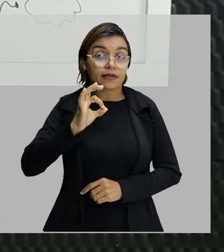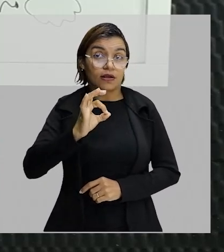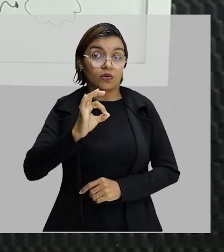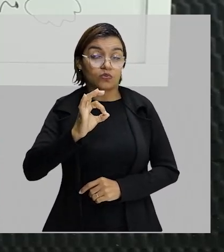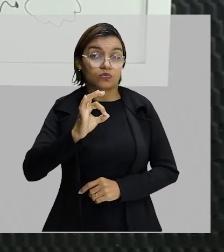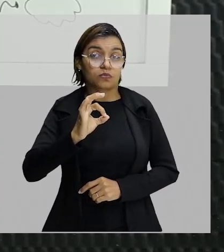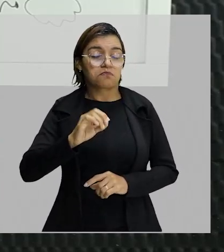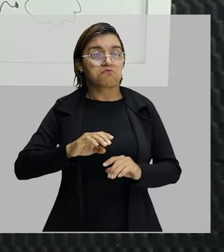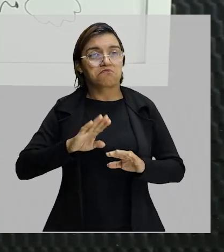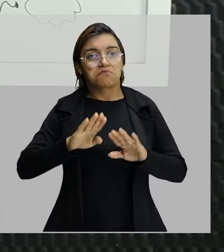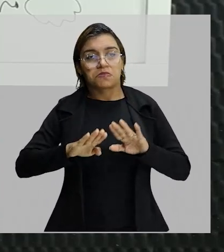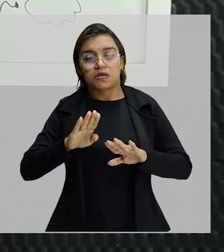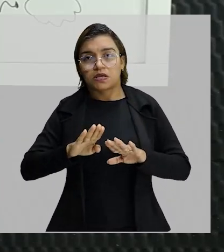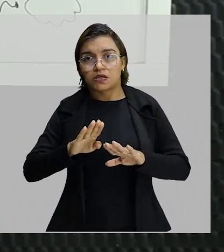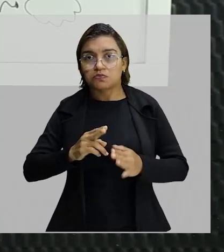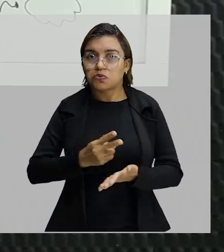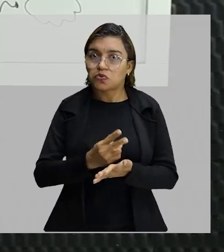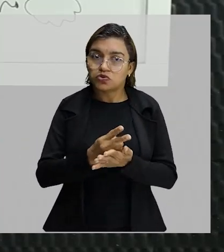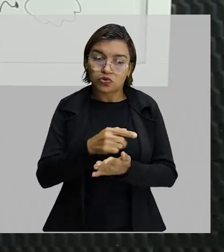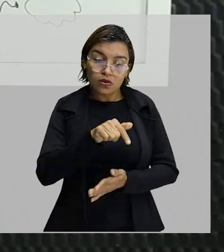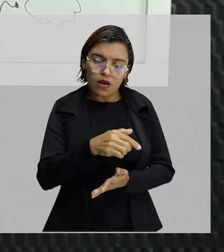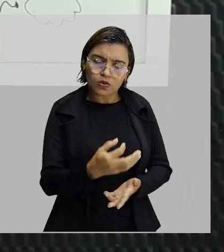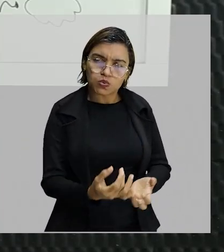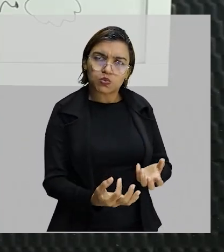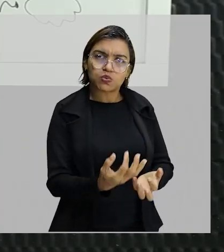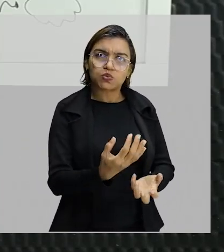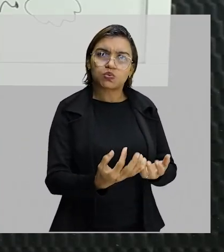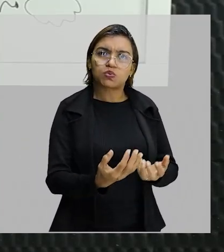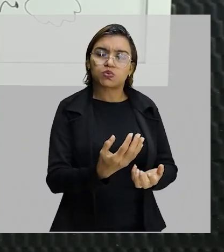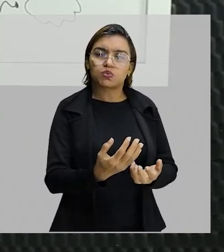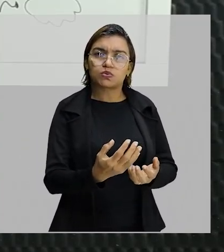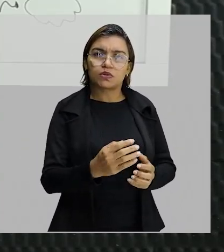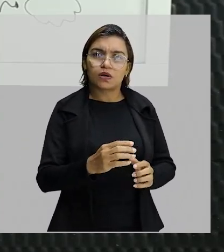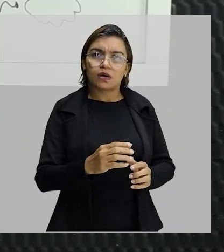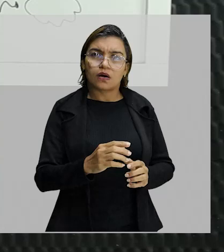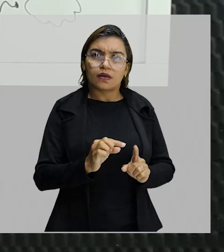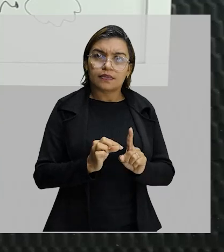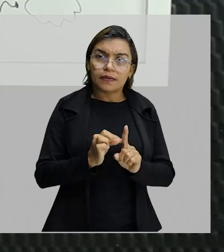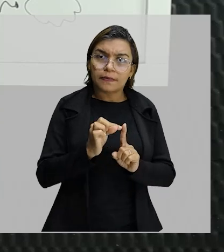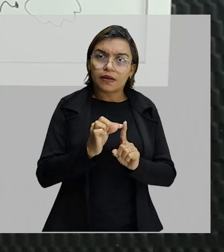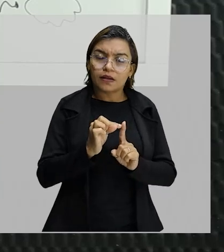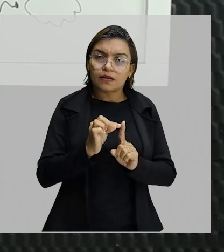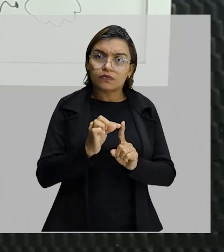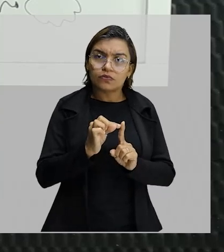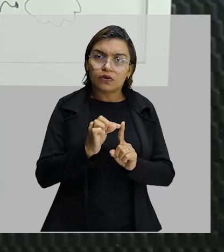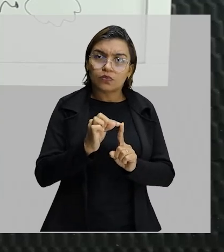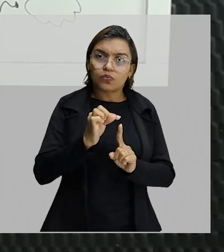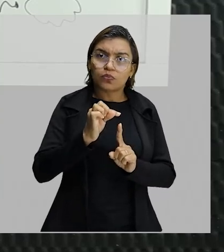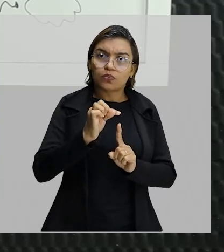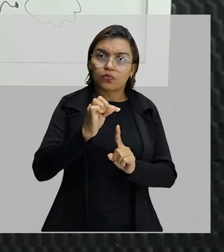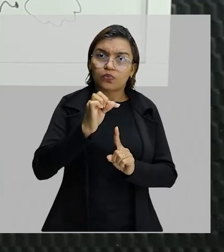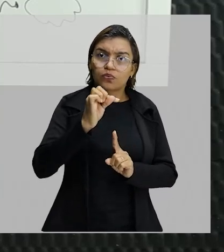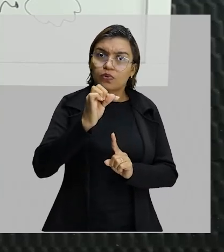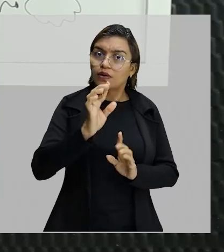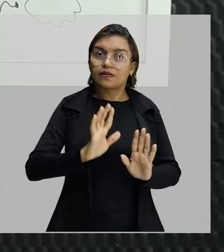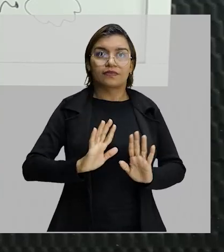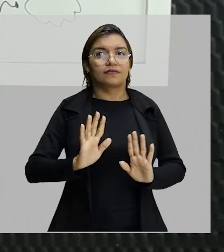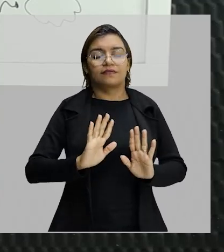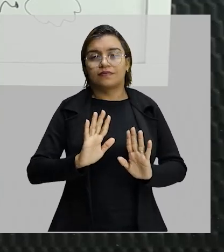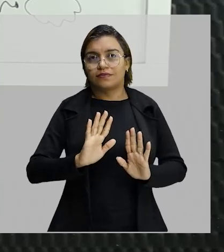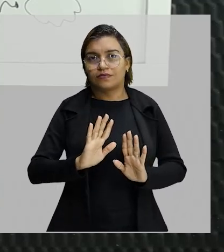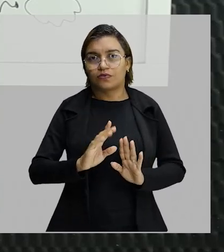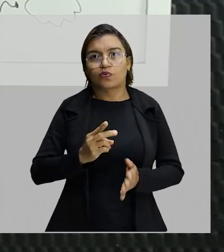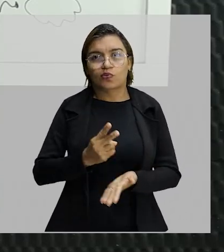mesmo continuando lá no fogo, né? Ela não vai aumentar a sua temperatura daqueles 100 graus, certo?